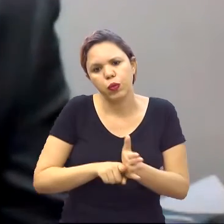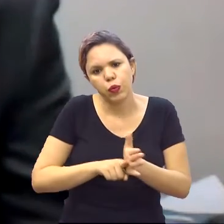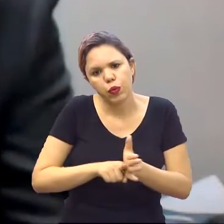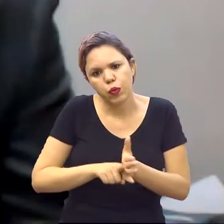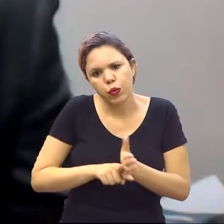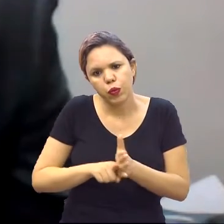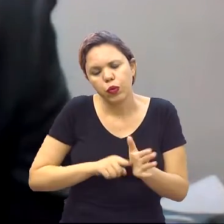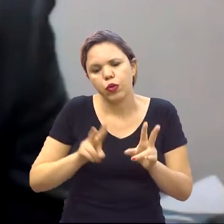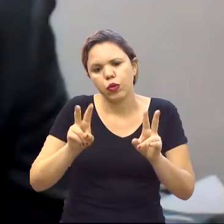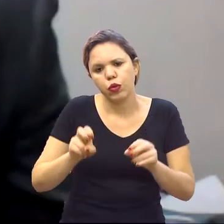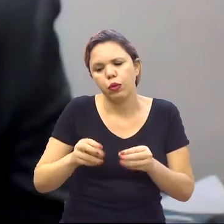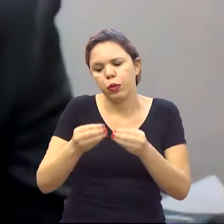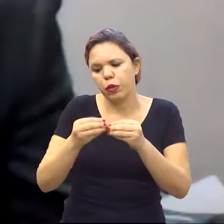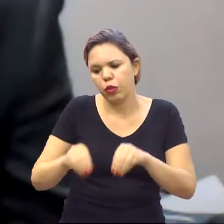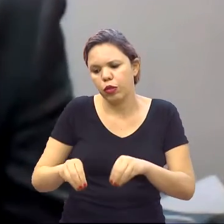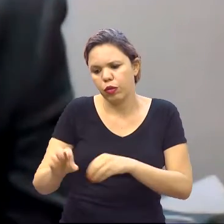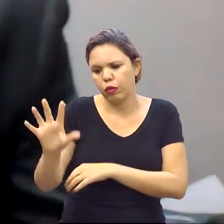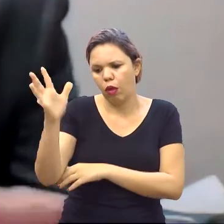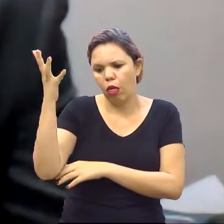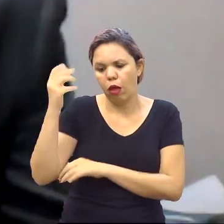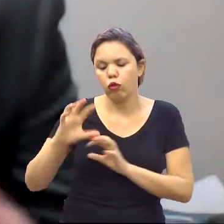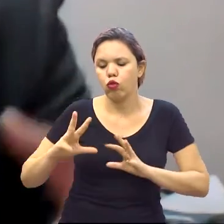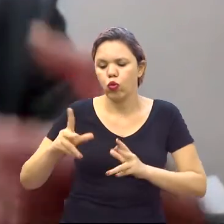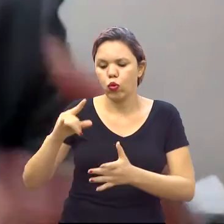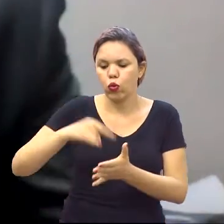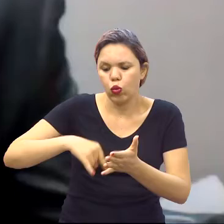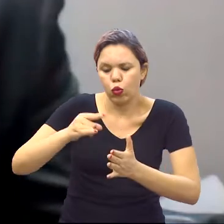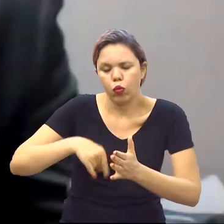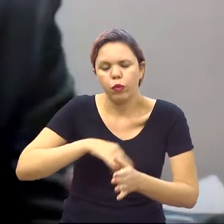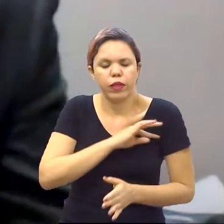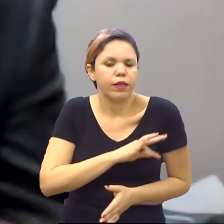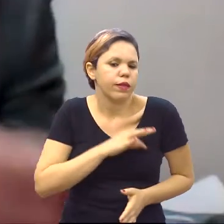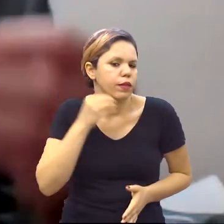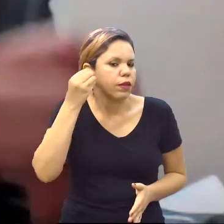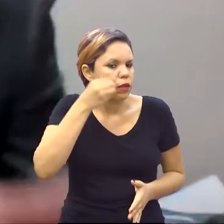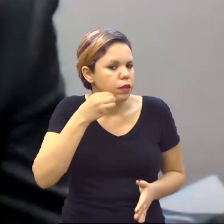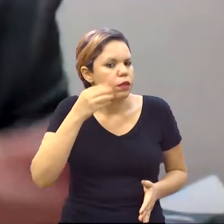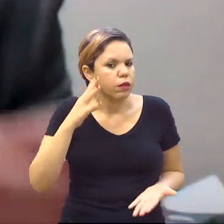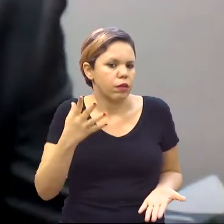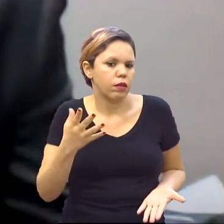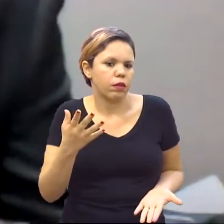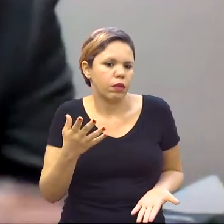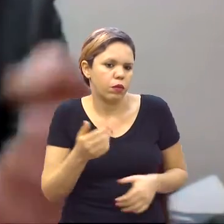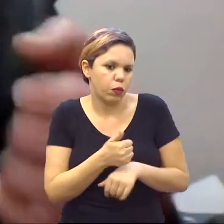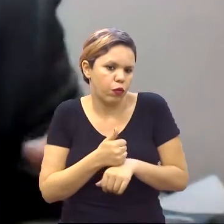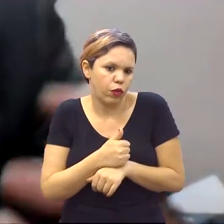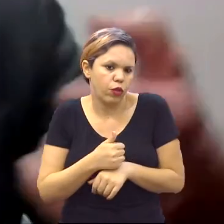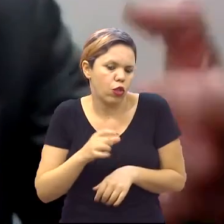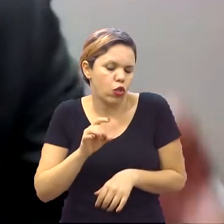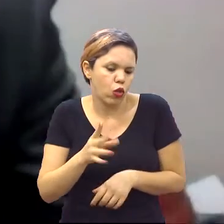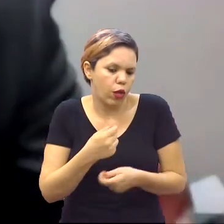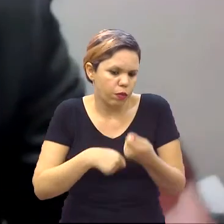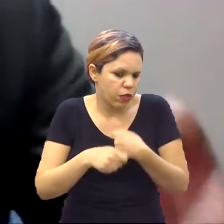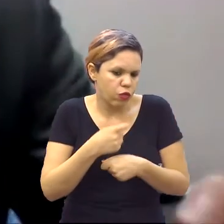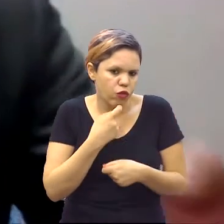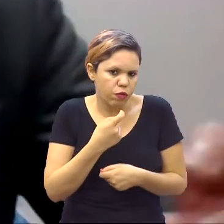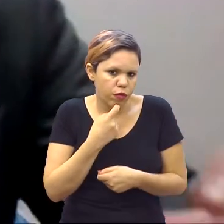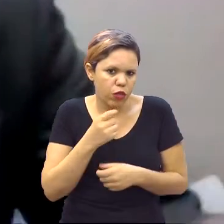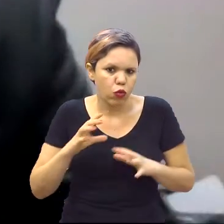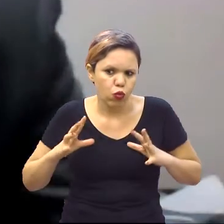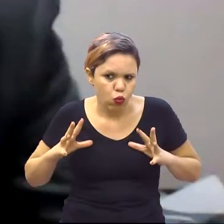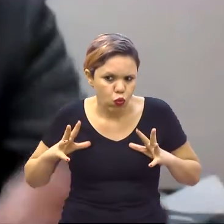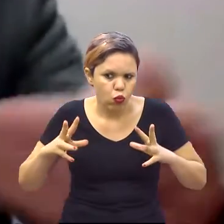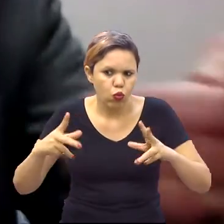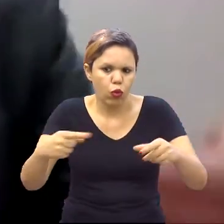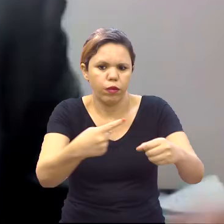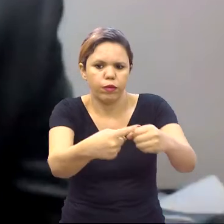dos estudos de impacto ambiental, de todos os documentos técnicos. Eu entendo assim, não só a administração de Campinas,